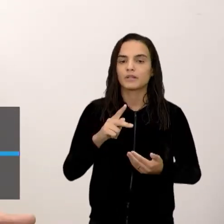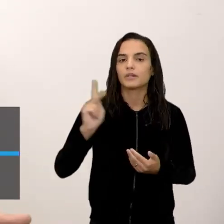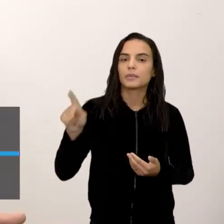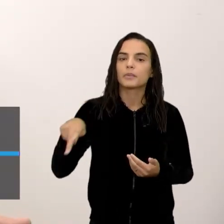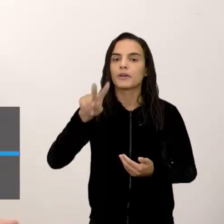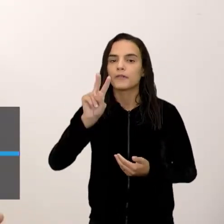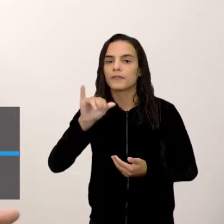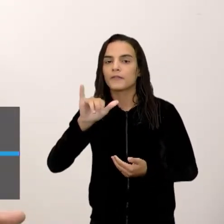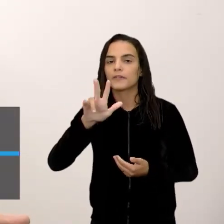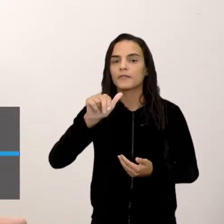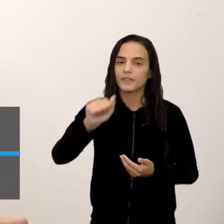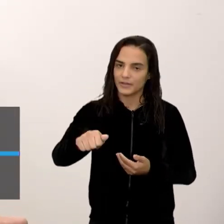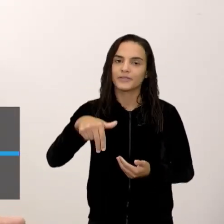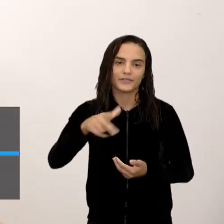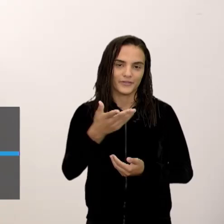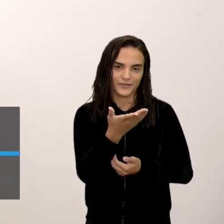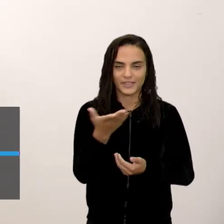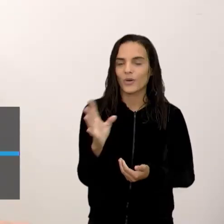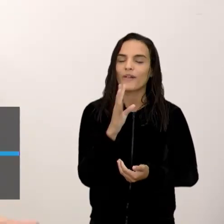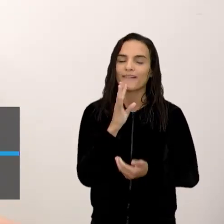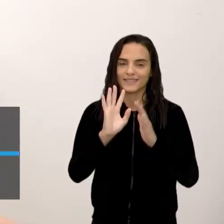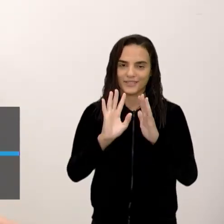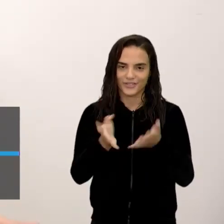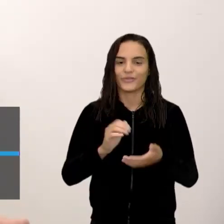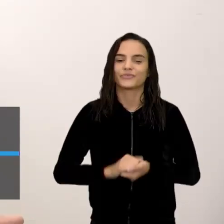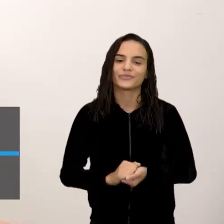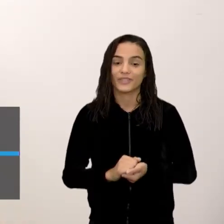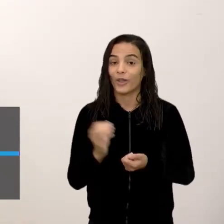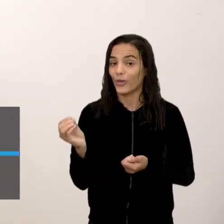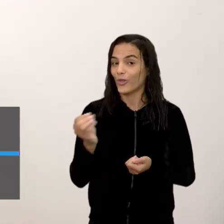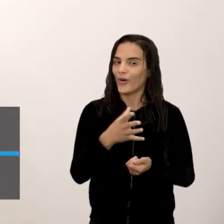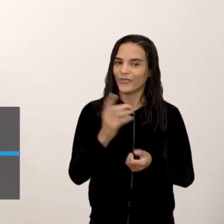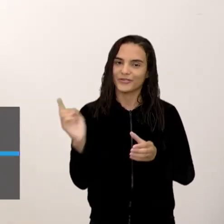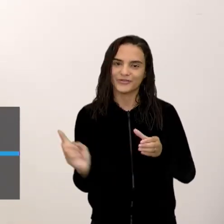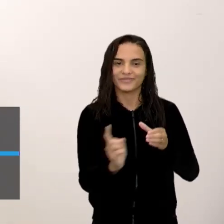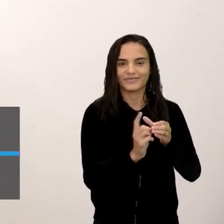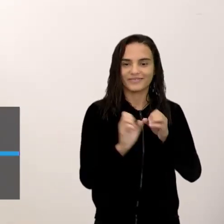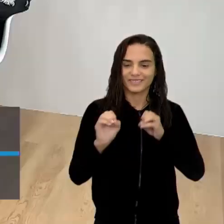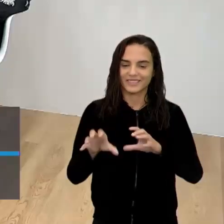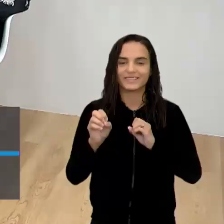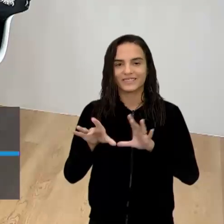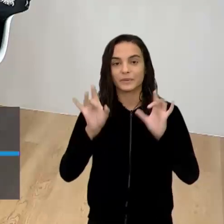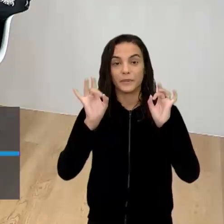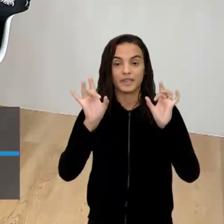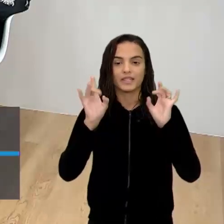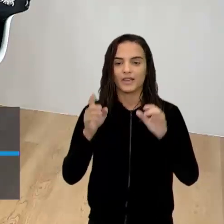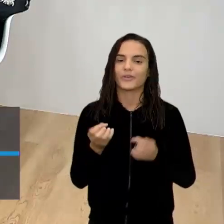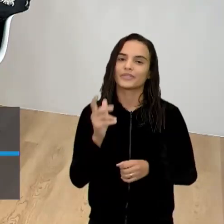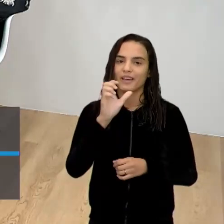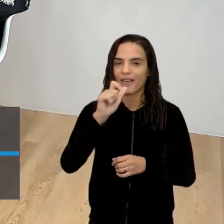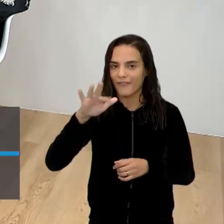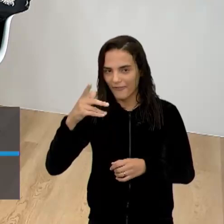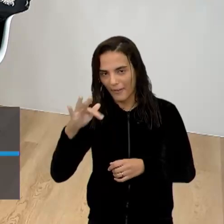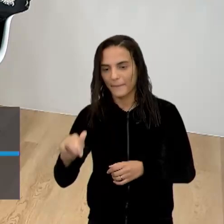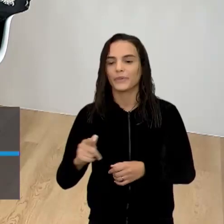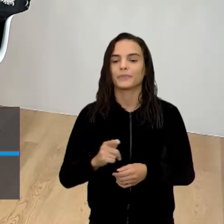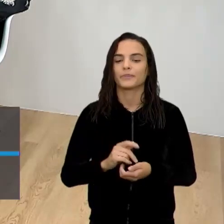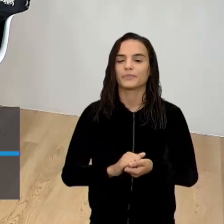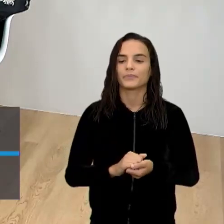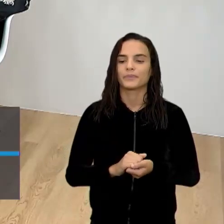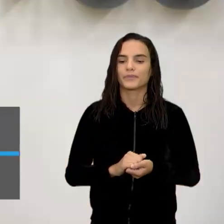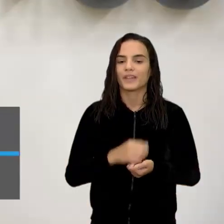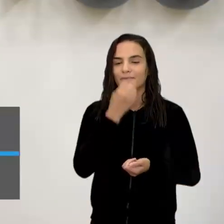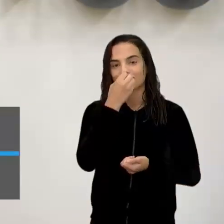professora Vivian de Almeida, que vocês já conheceram, que é a nova integrante aqui da equipe de Educação Especial da EFAP. Bom dia, Vivian. Seja bem-vinda.